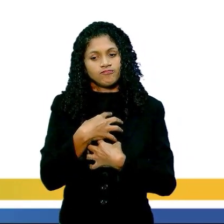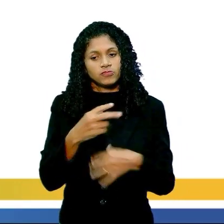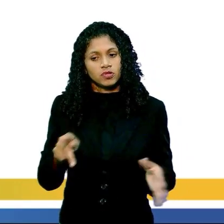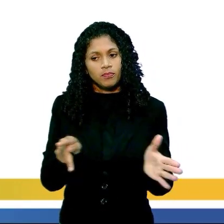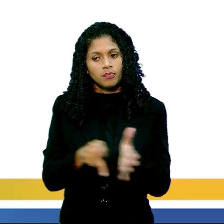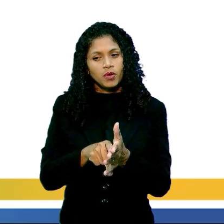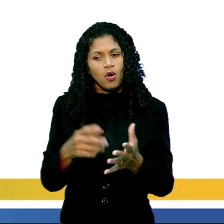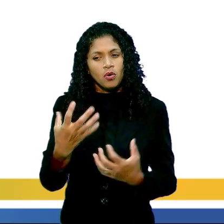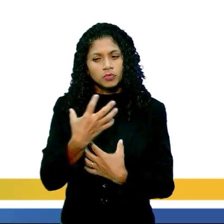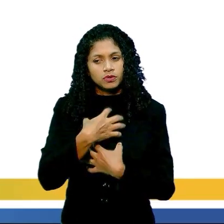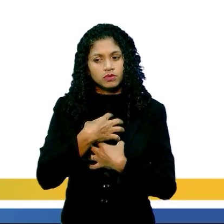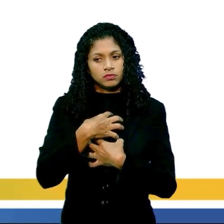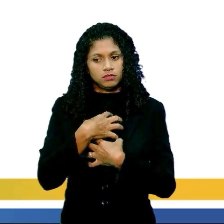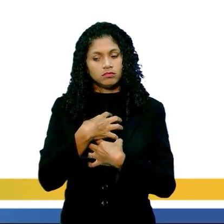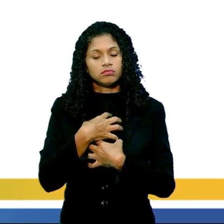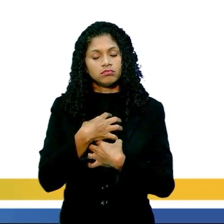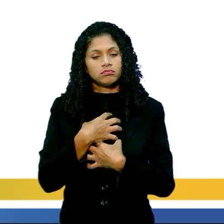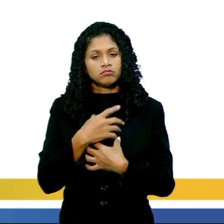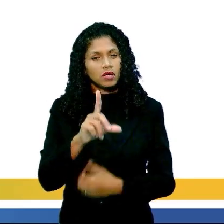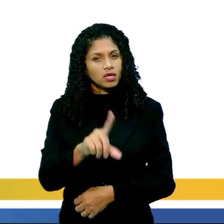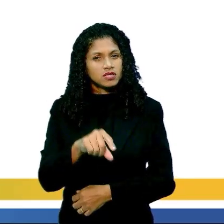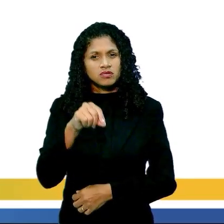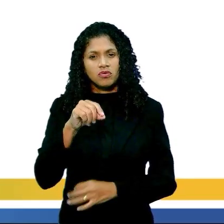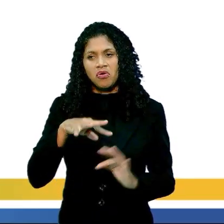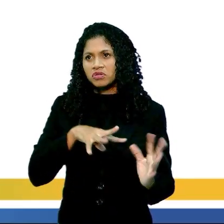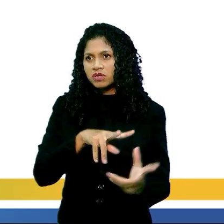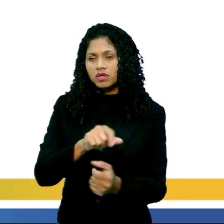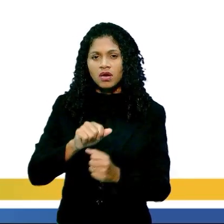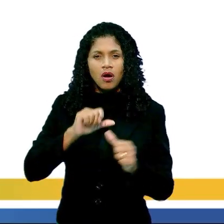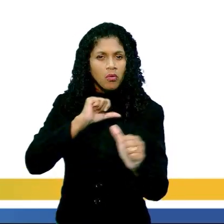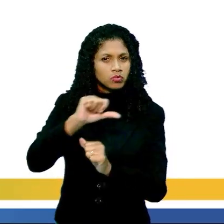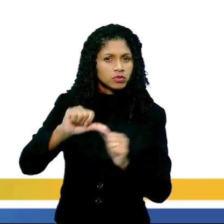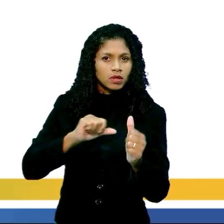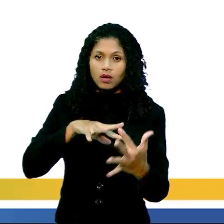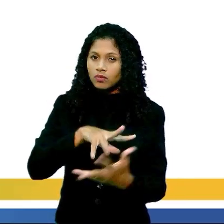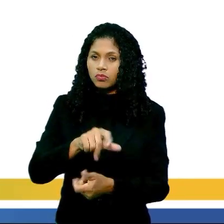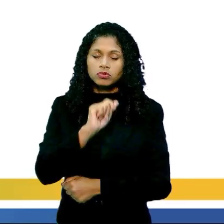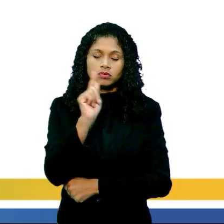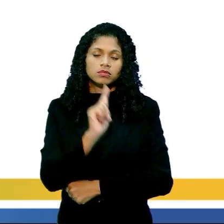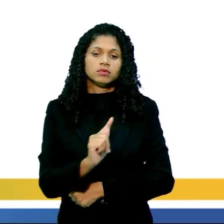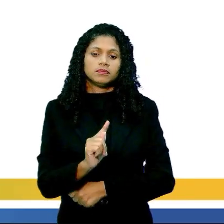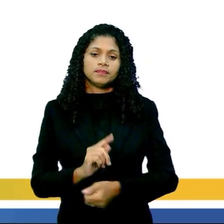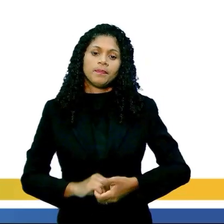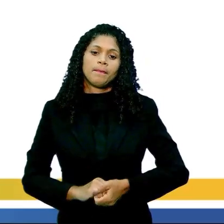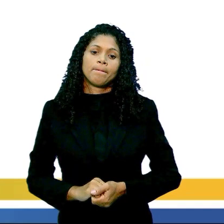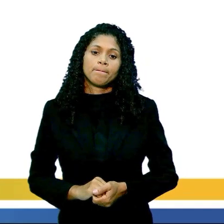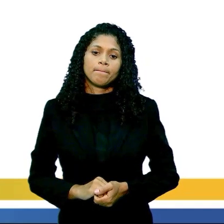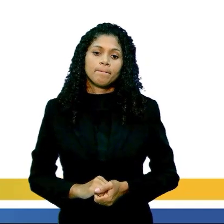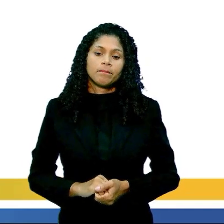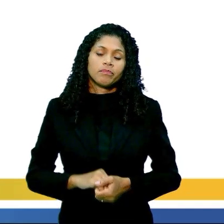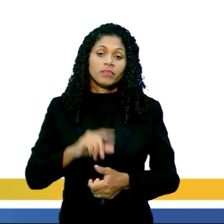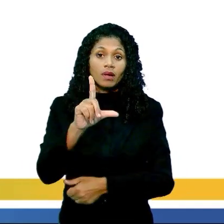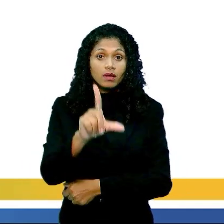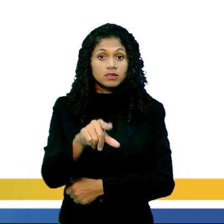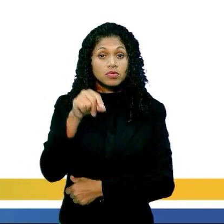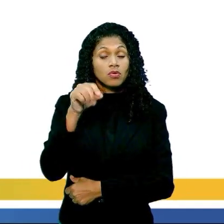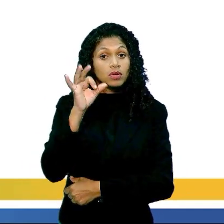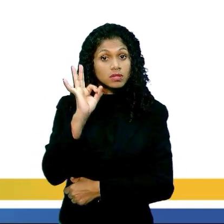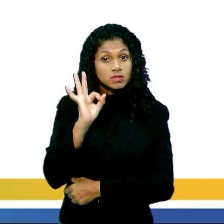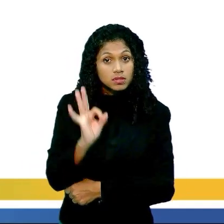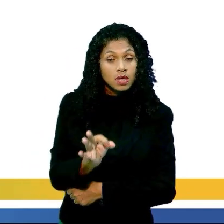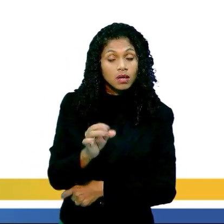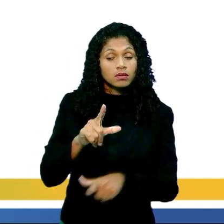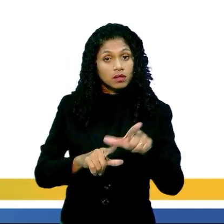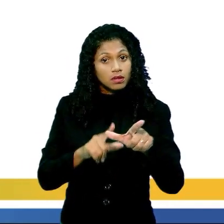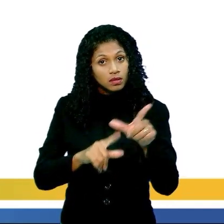escolhas no geral que possam fazer uma mudança no mundo inteiro, ok? Então, a nossa alternativa